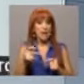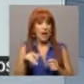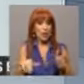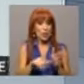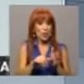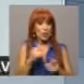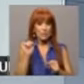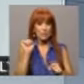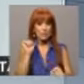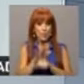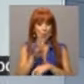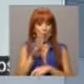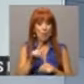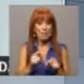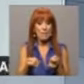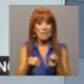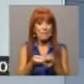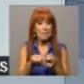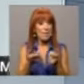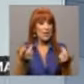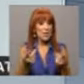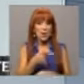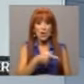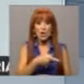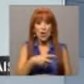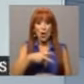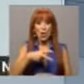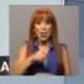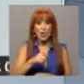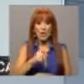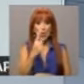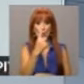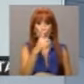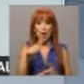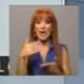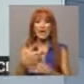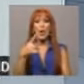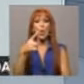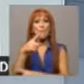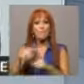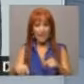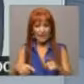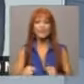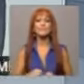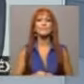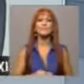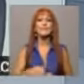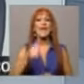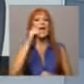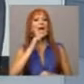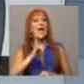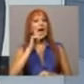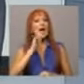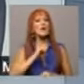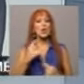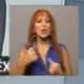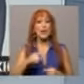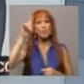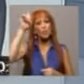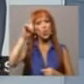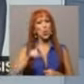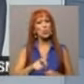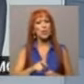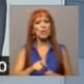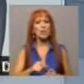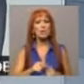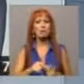e a agitação marítima ao largo do arquipélago é de noroeste, com 1 a 1,5 metros. Para os Açores, temos um dia então com